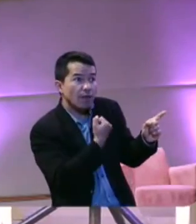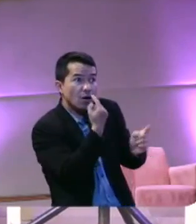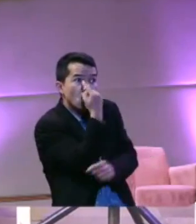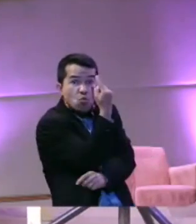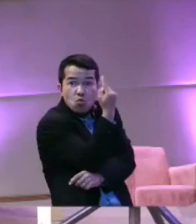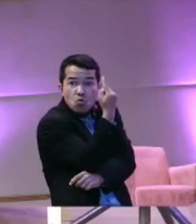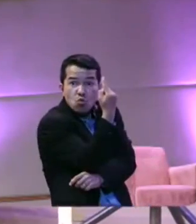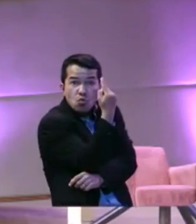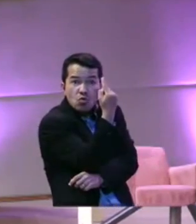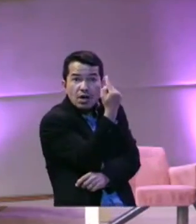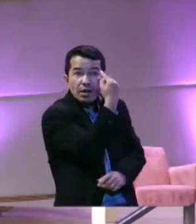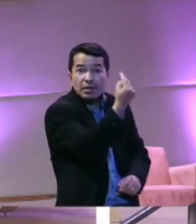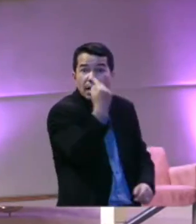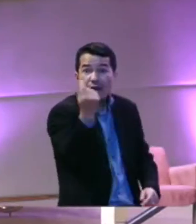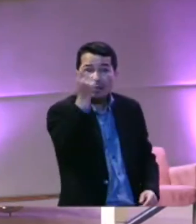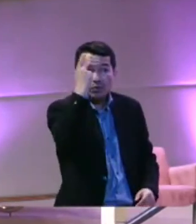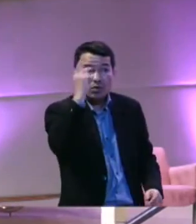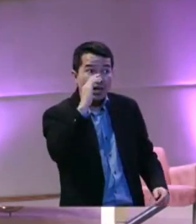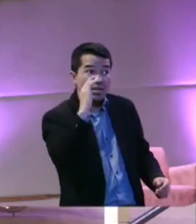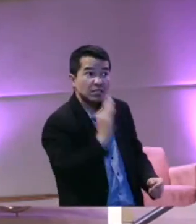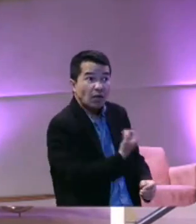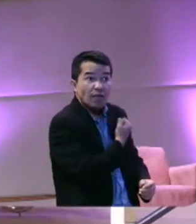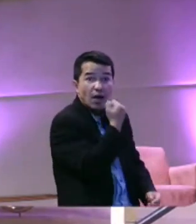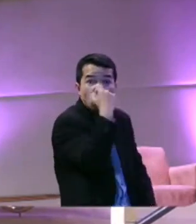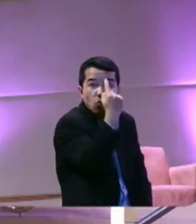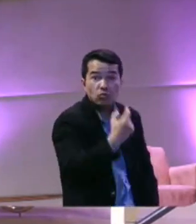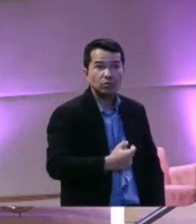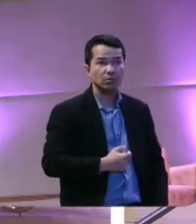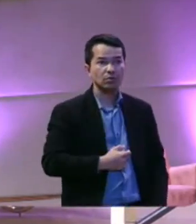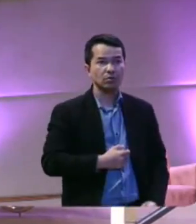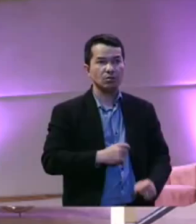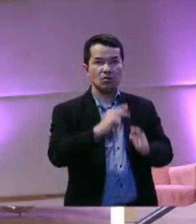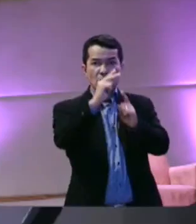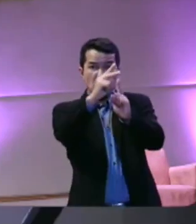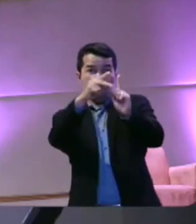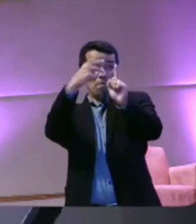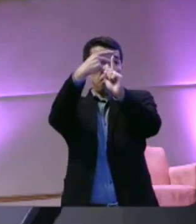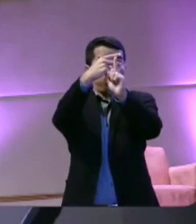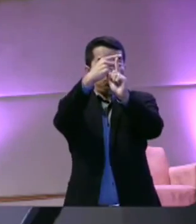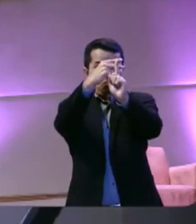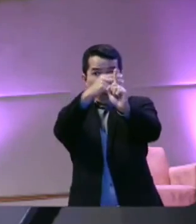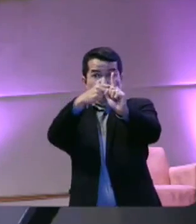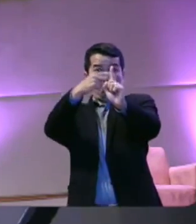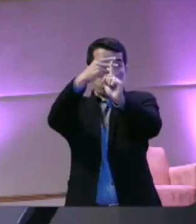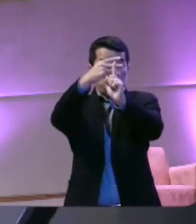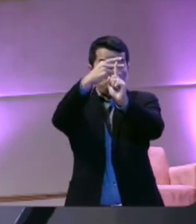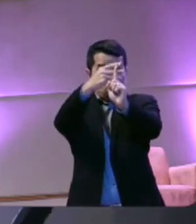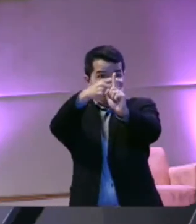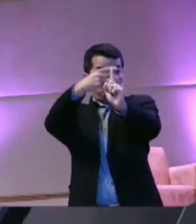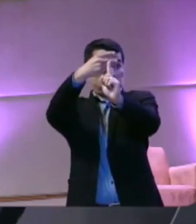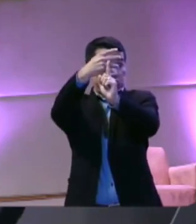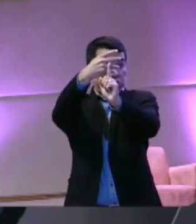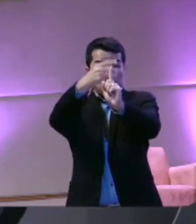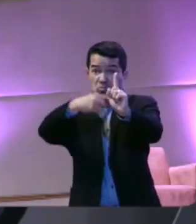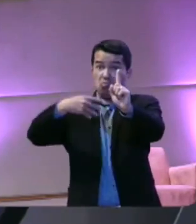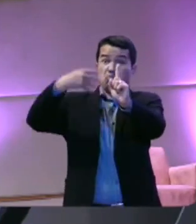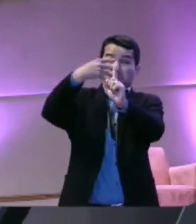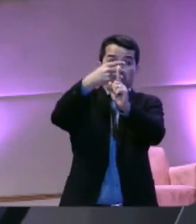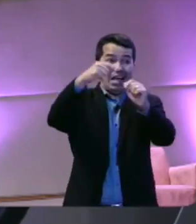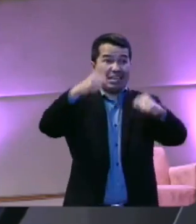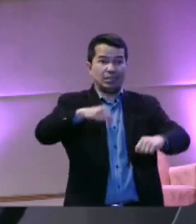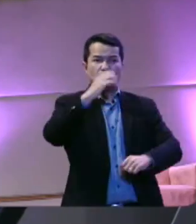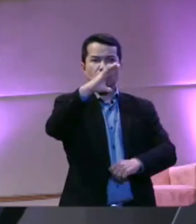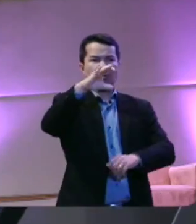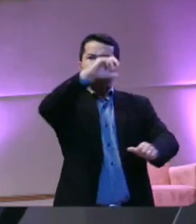Jesus, gente, ninguém nos pararia. Seria como uma bomba atômica surgindo nessa cidade